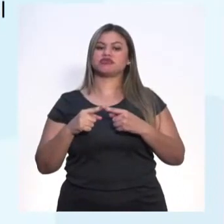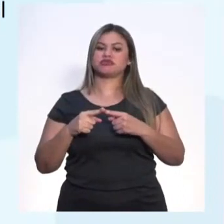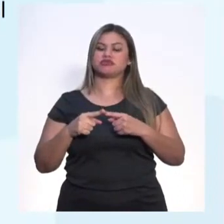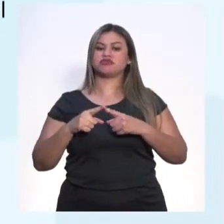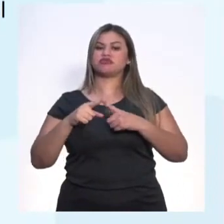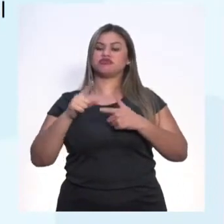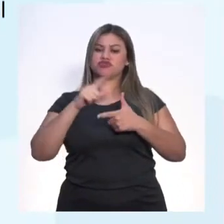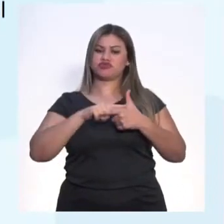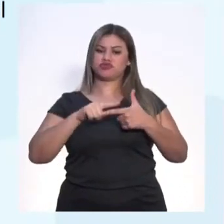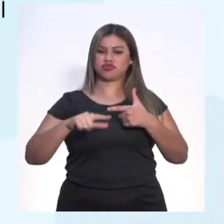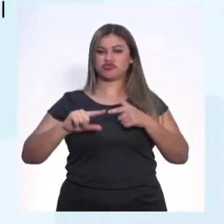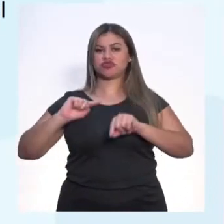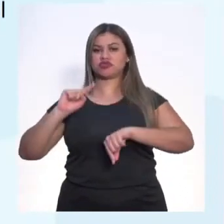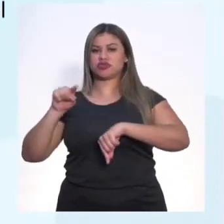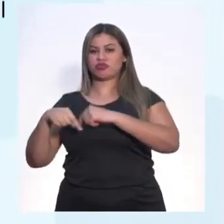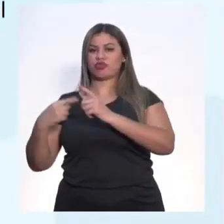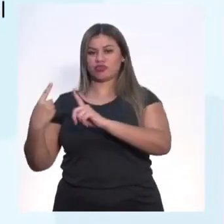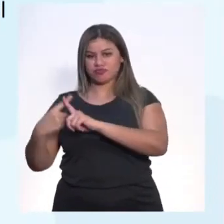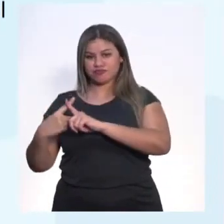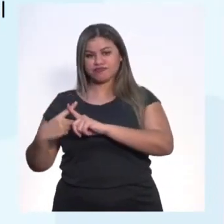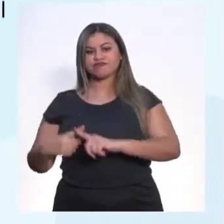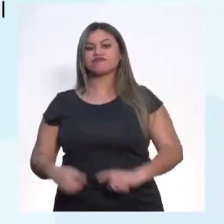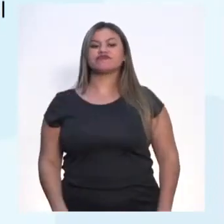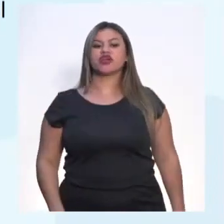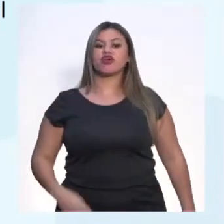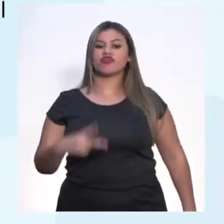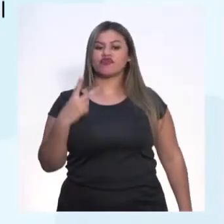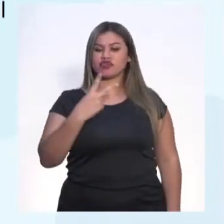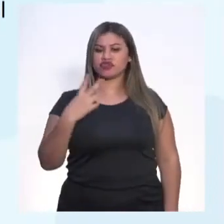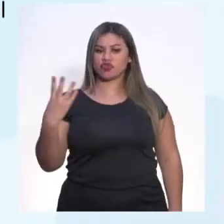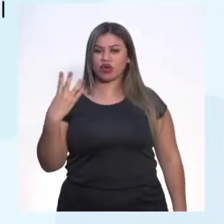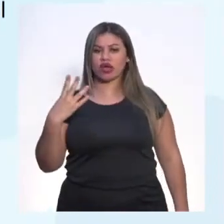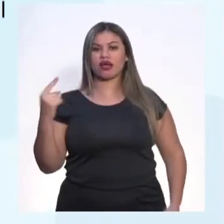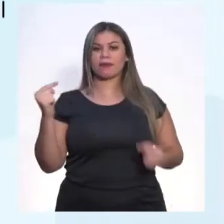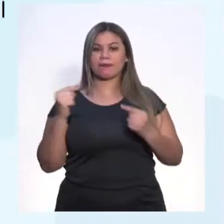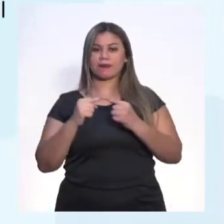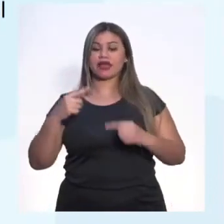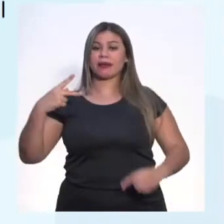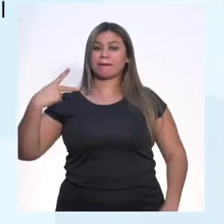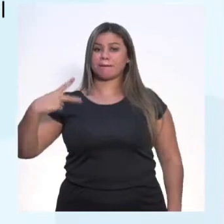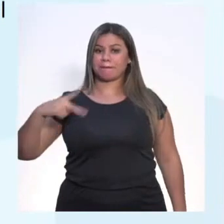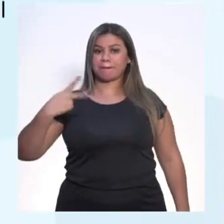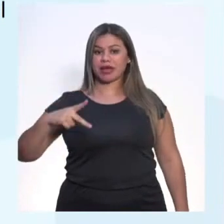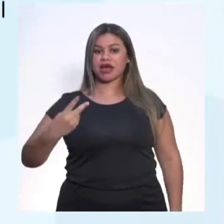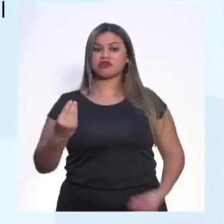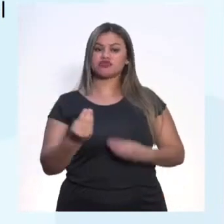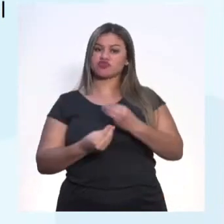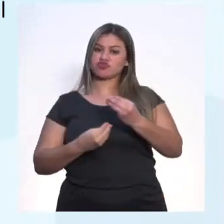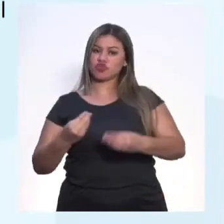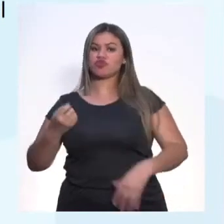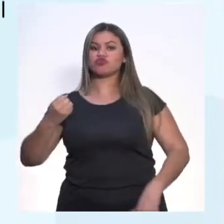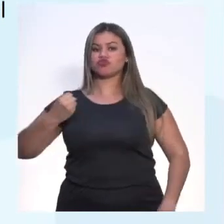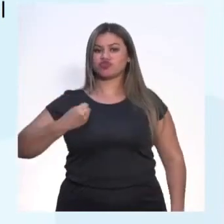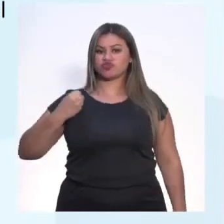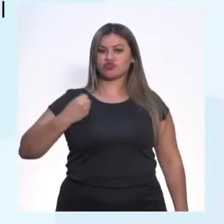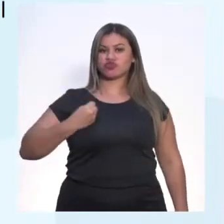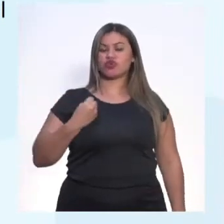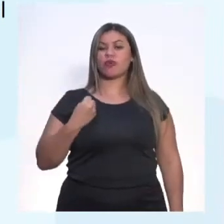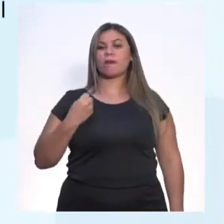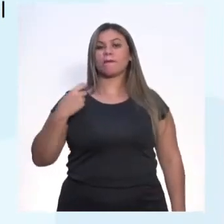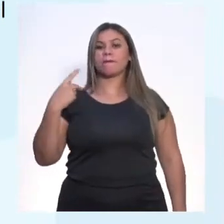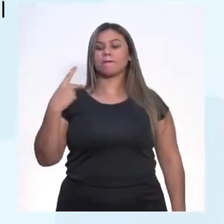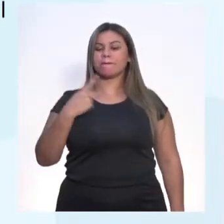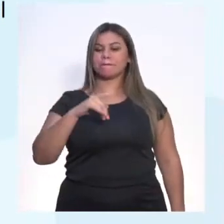primos. 24 é par, então eu vou começar a dividir pelo único número primo